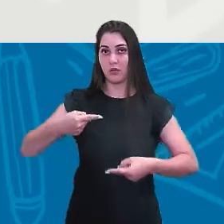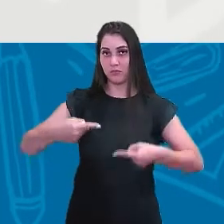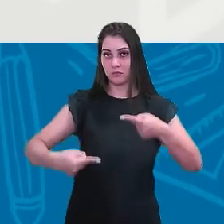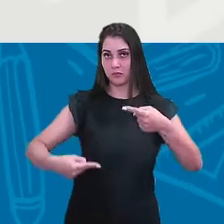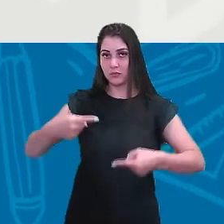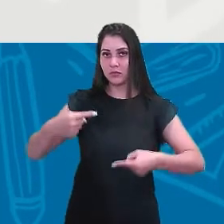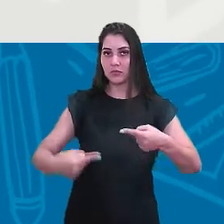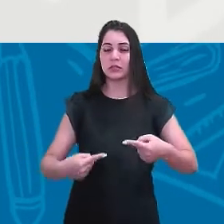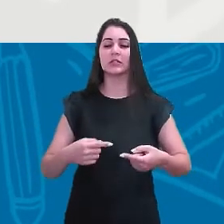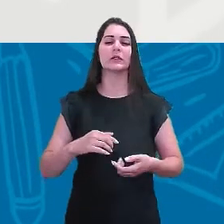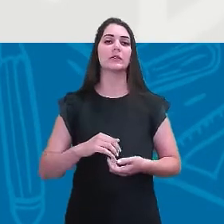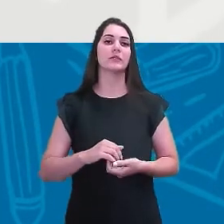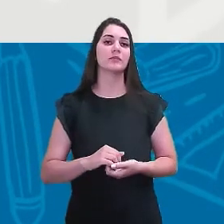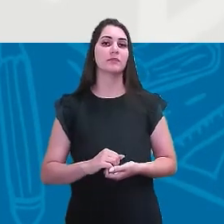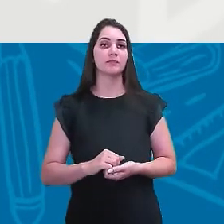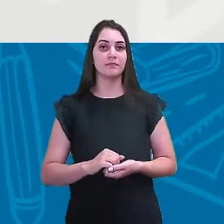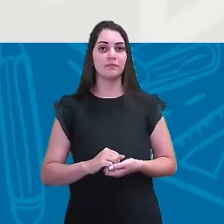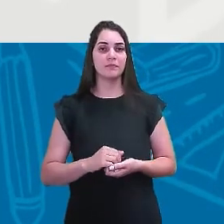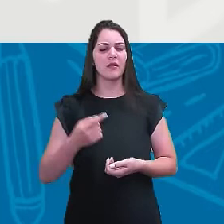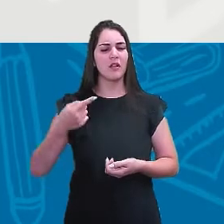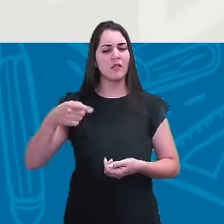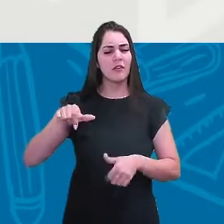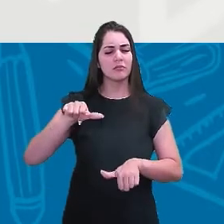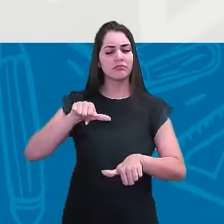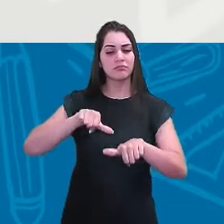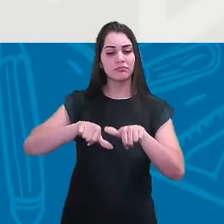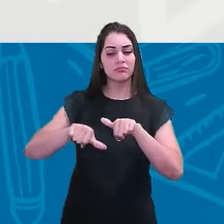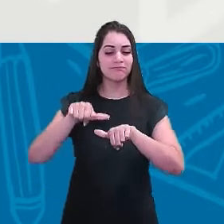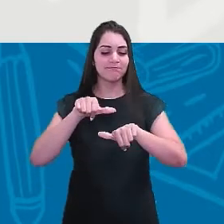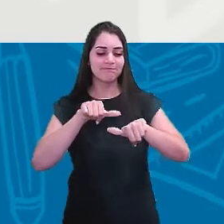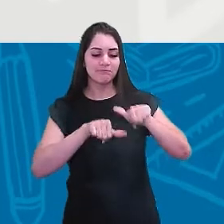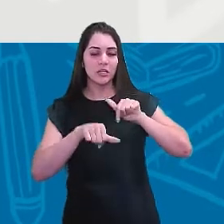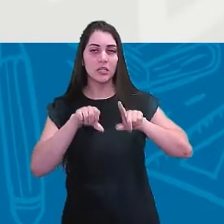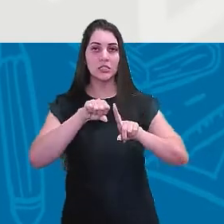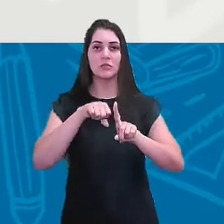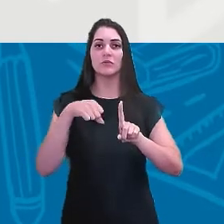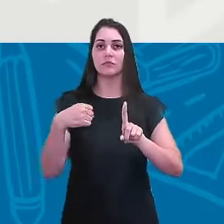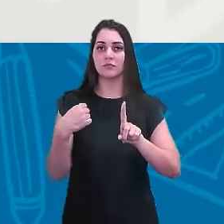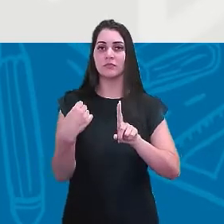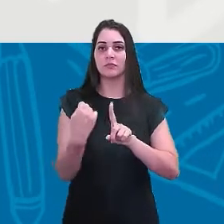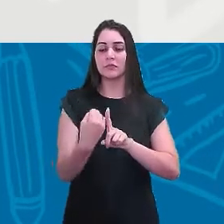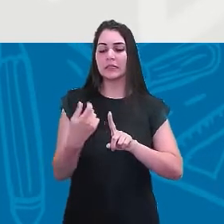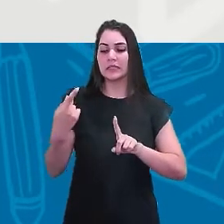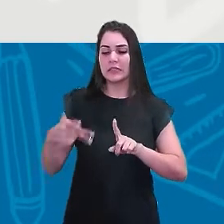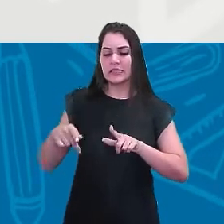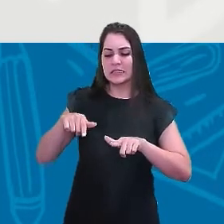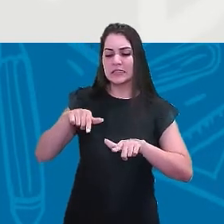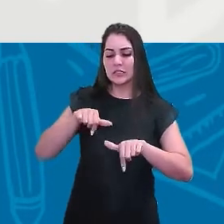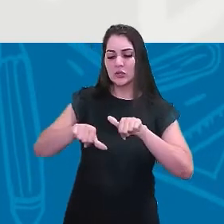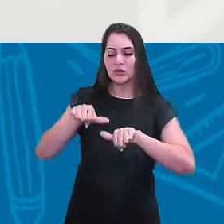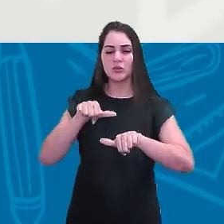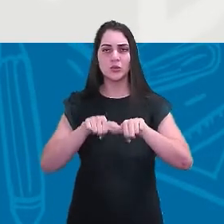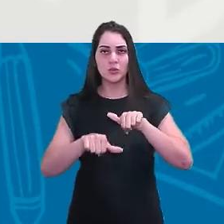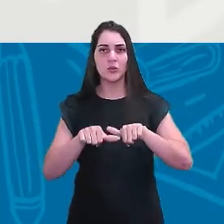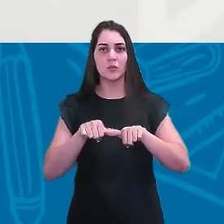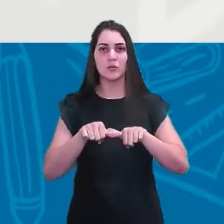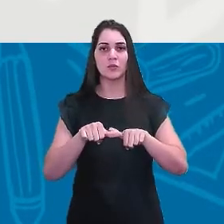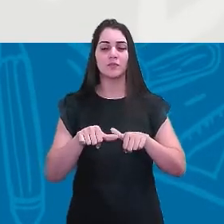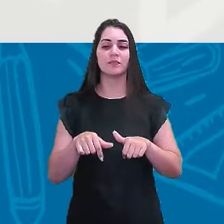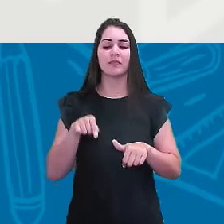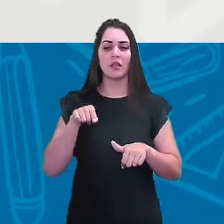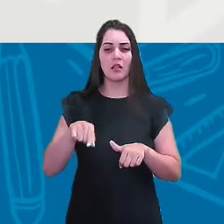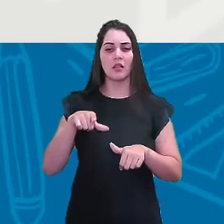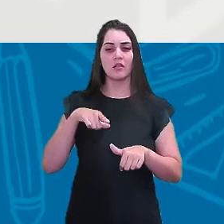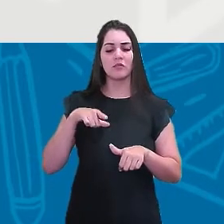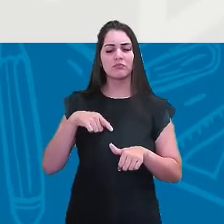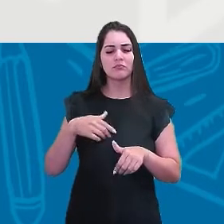política, ela vai modificar a sociedade e essas modificações,